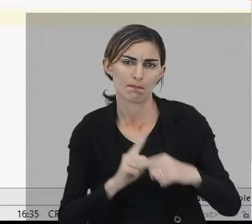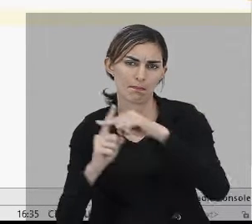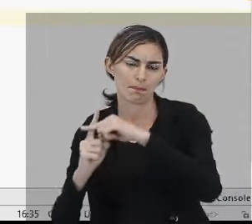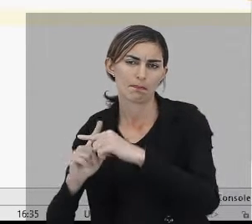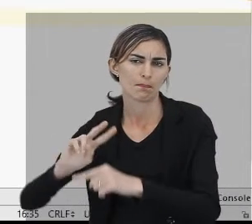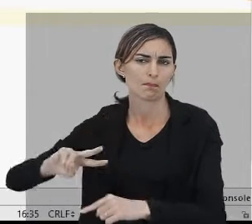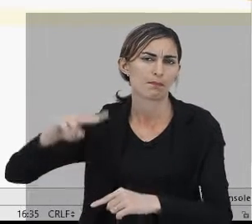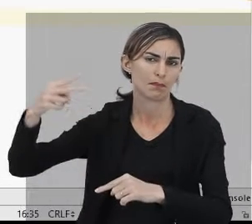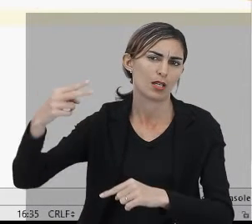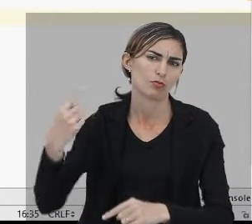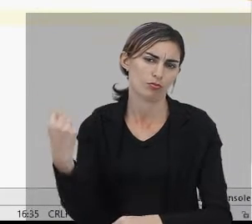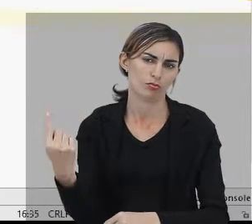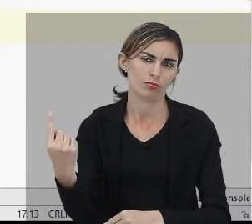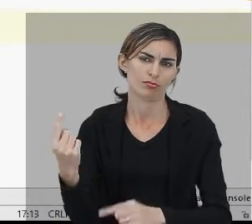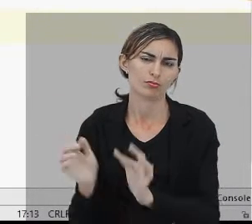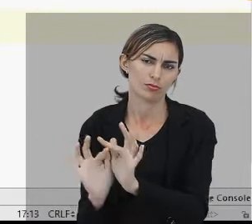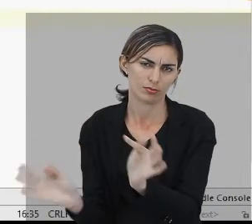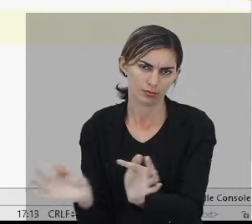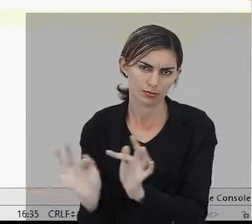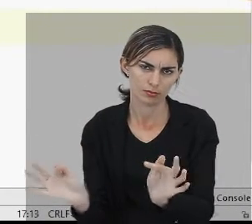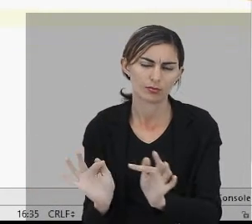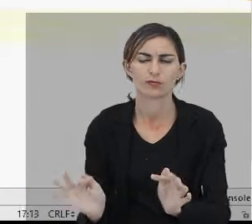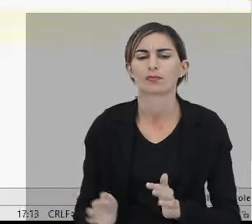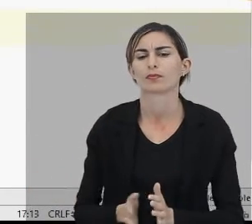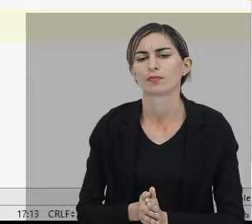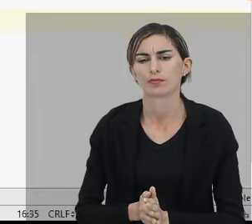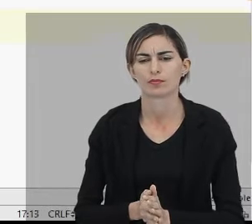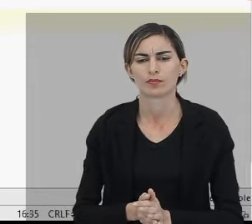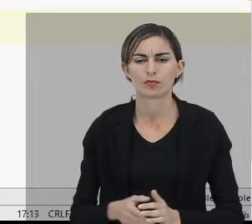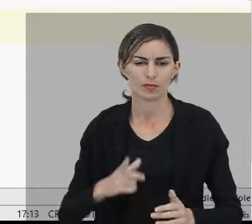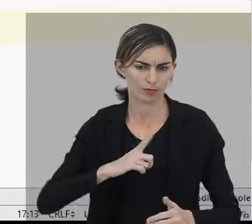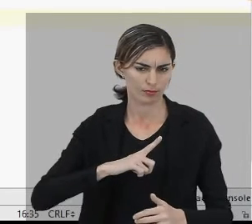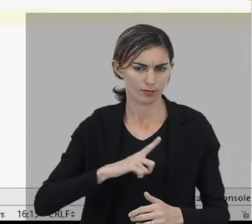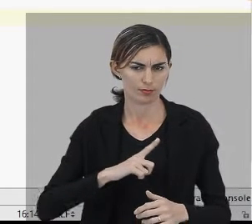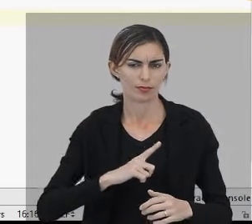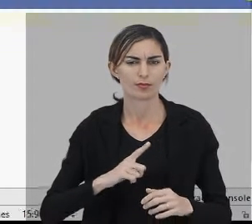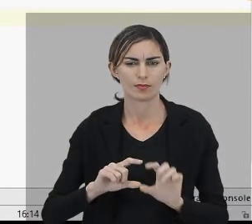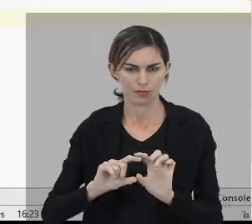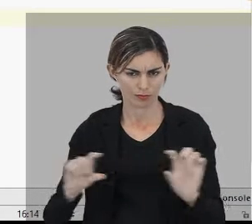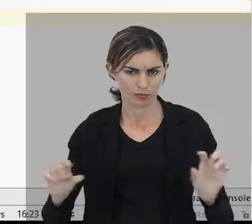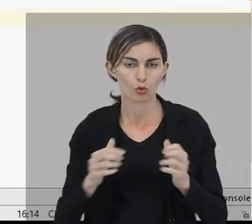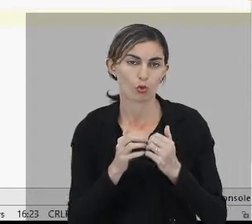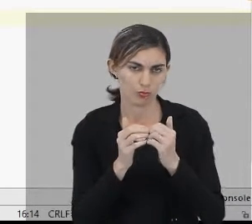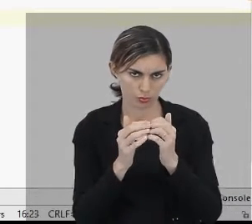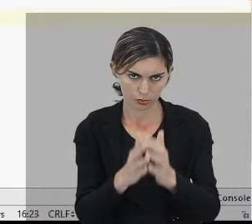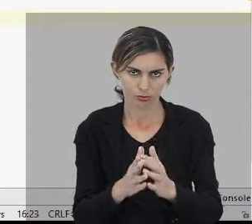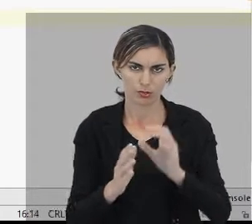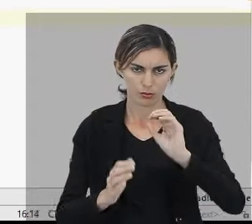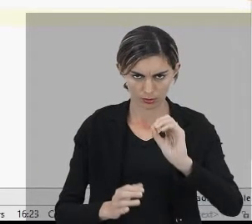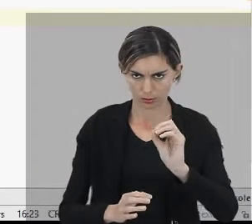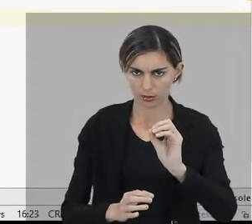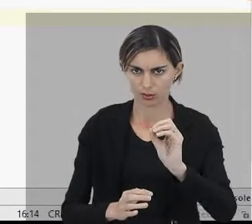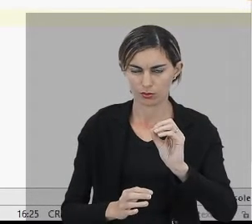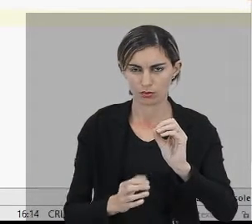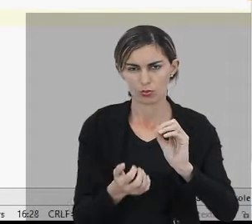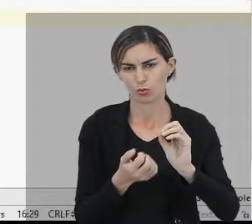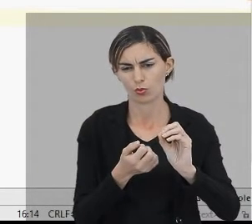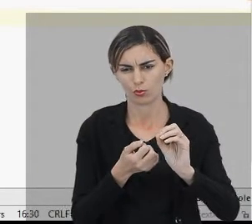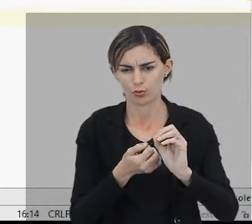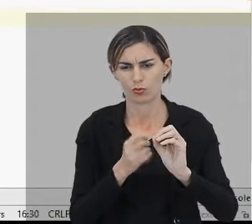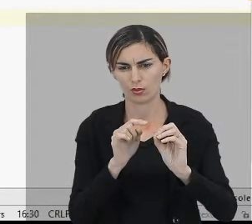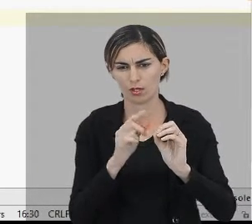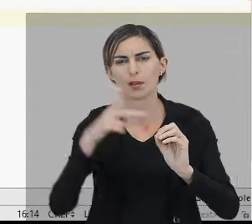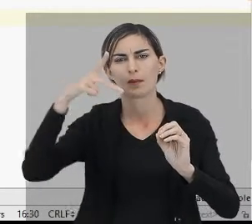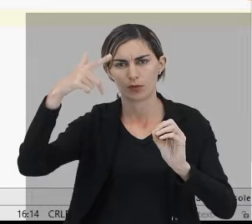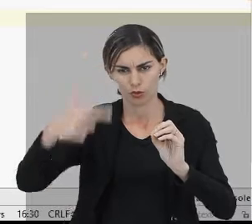1, assim, de forma simples. Então, aqui temos o início com 0, a